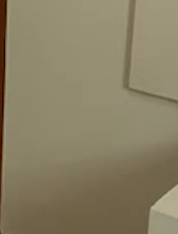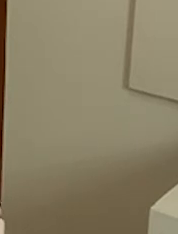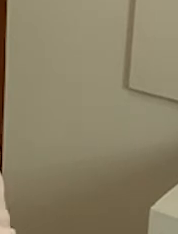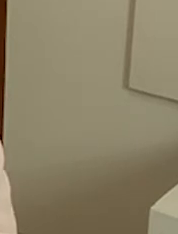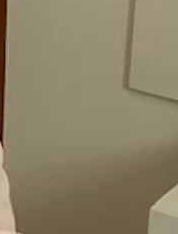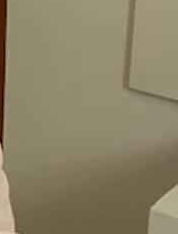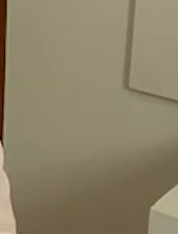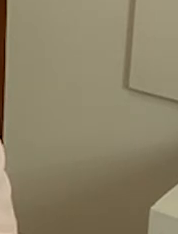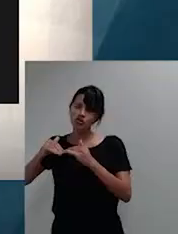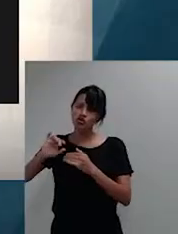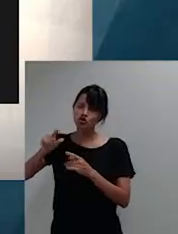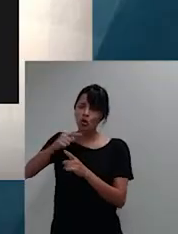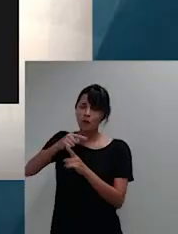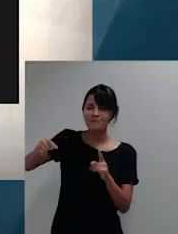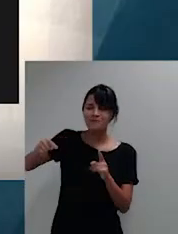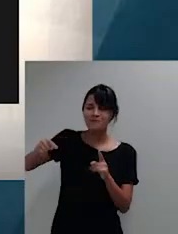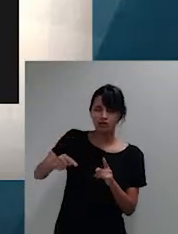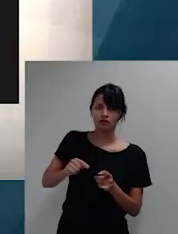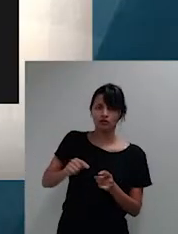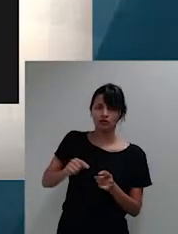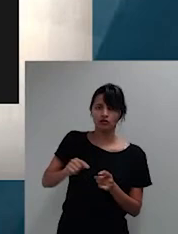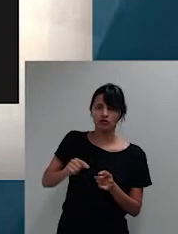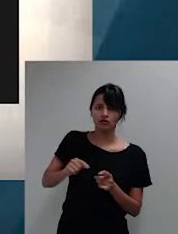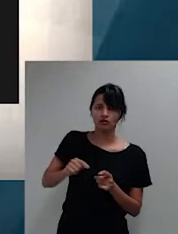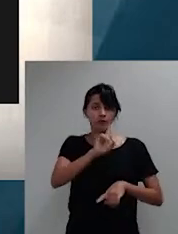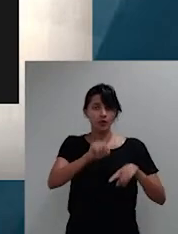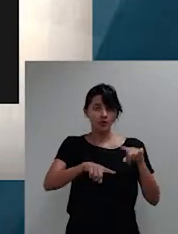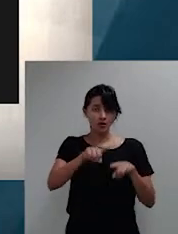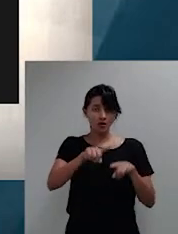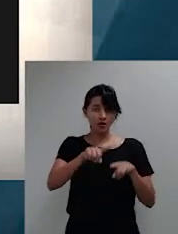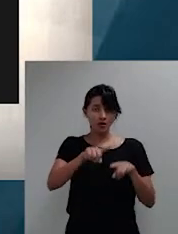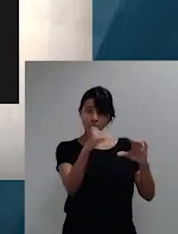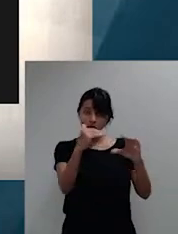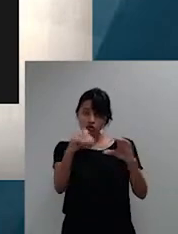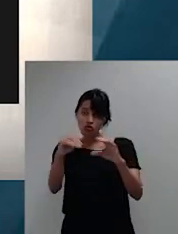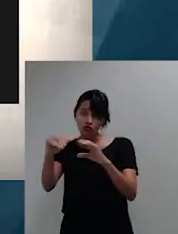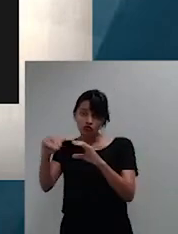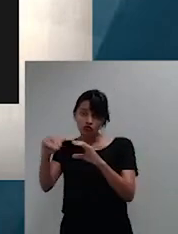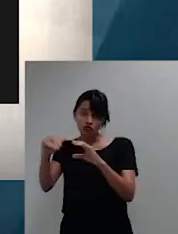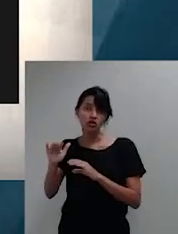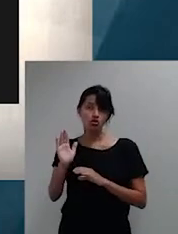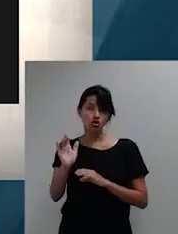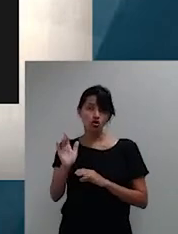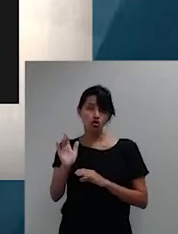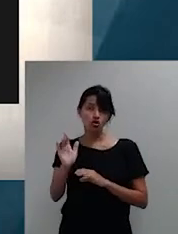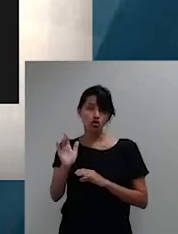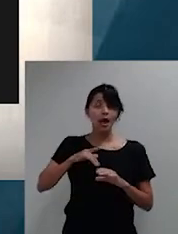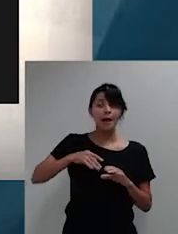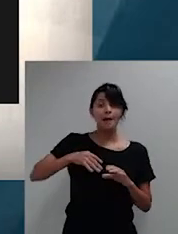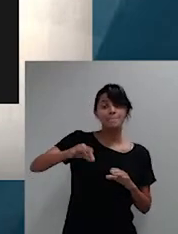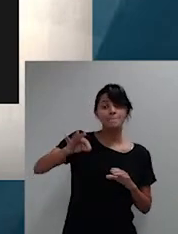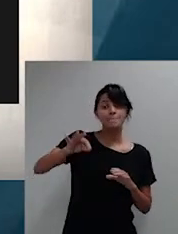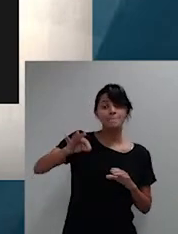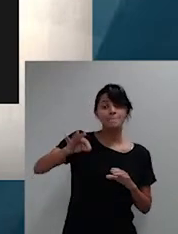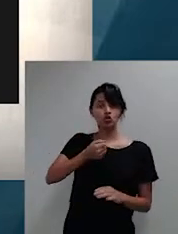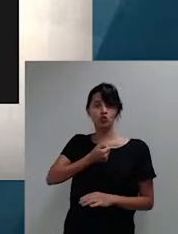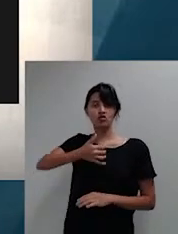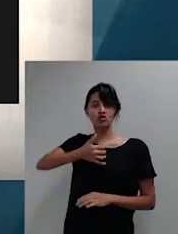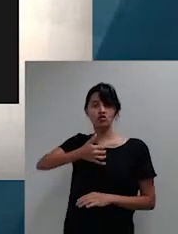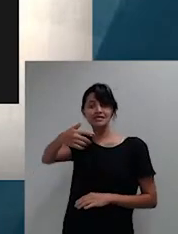entender por direito. Para os ministros, a decisão judicial que determina a inversão do ônus da prova